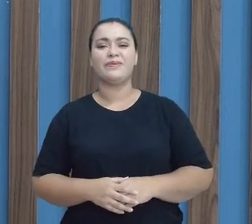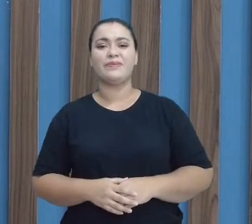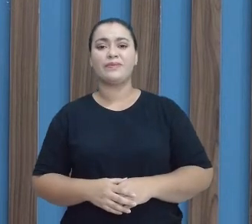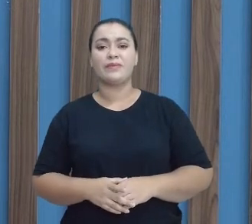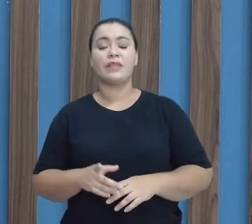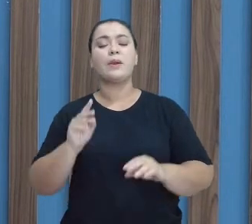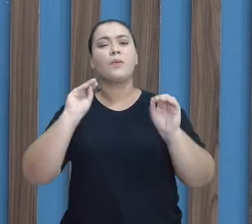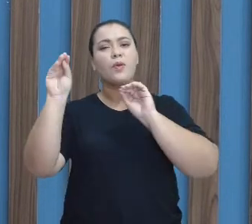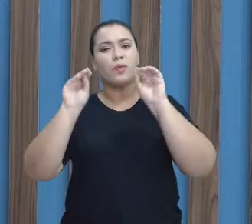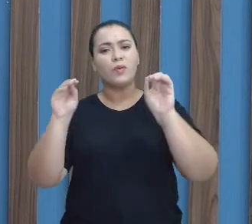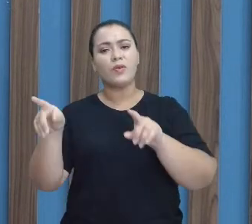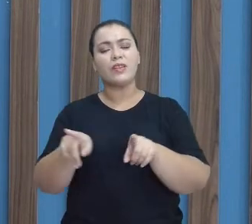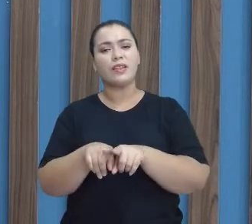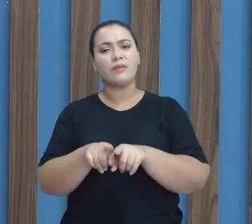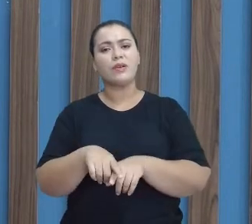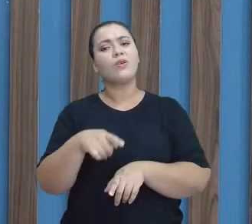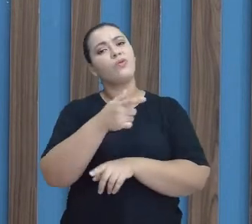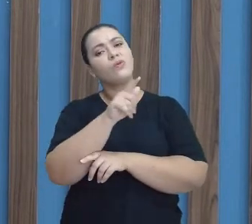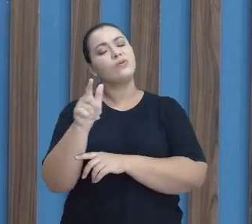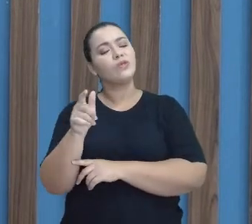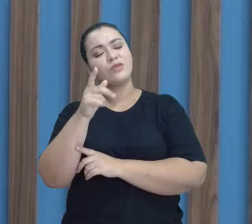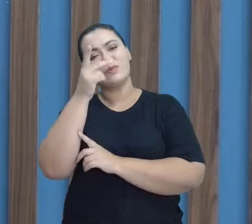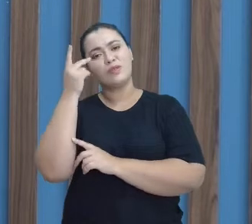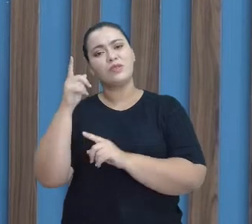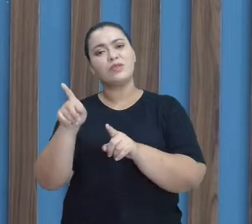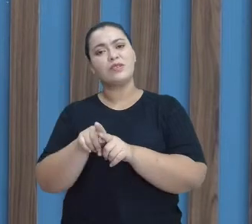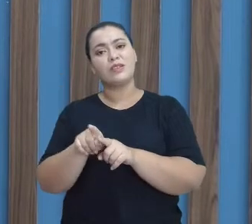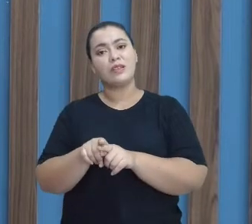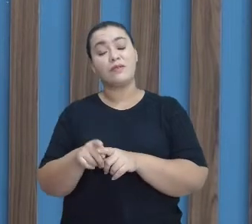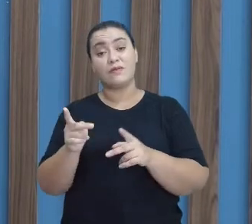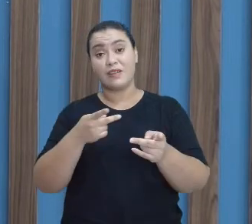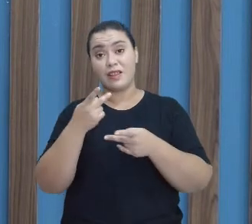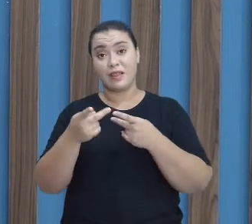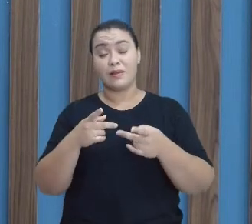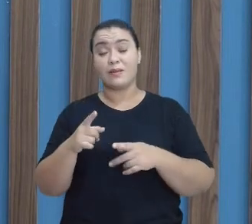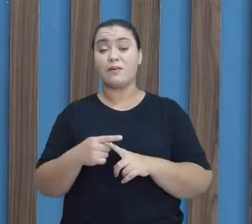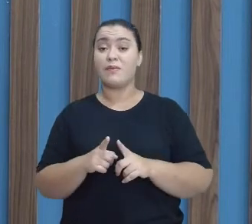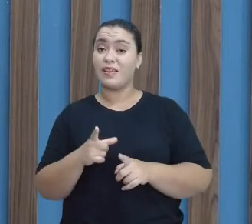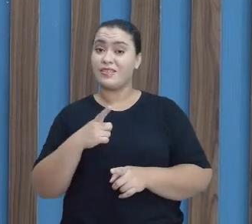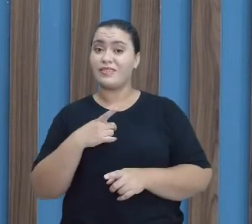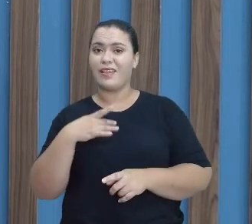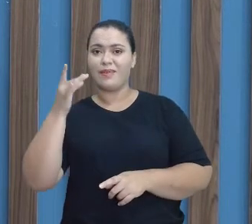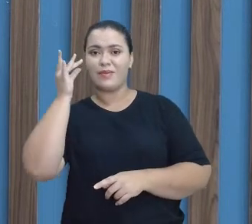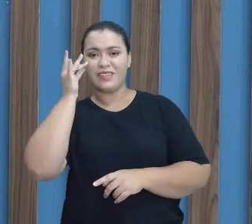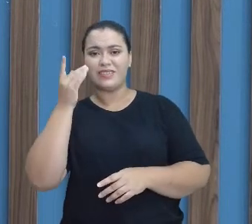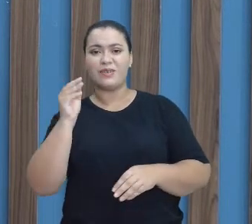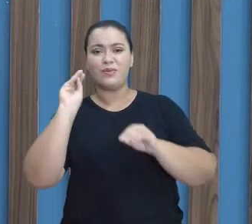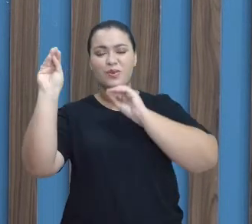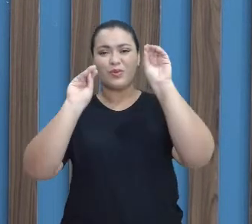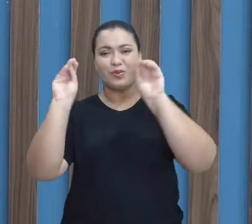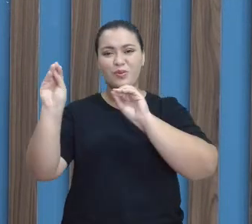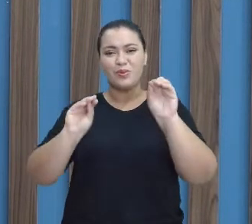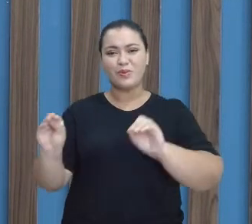aí, um beijão para você e para os outros que não estiveram aqui falando, mas estavam aí. Então, um beijão.